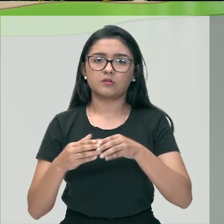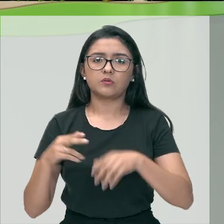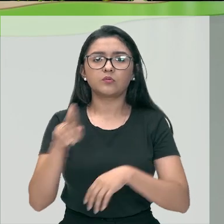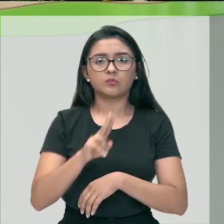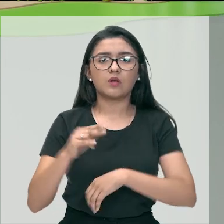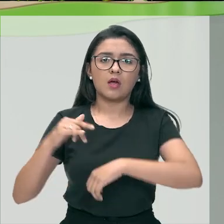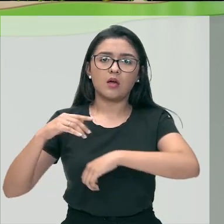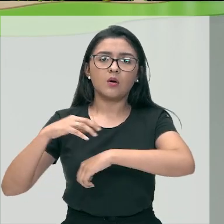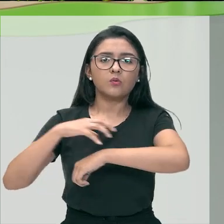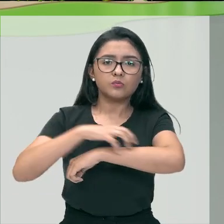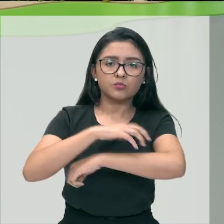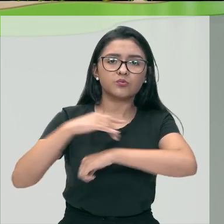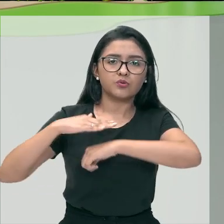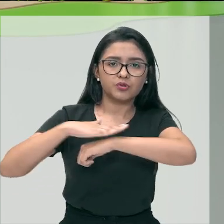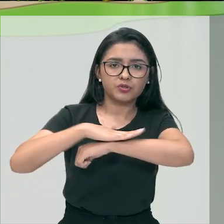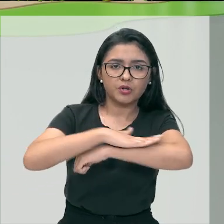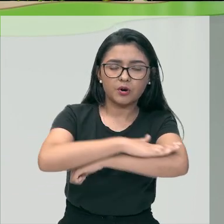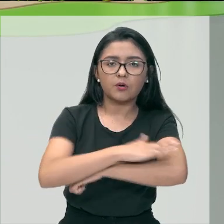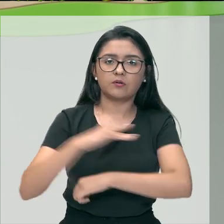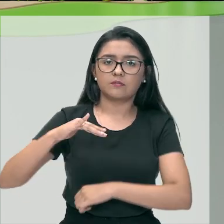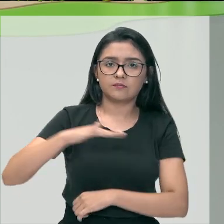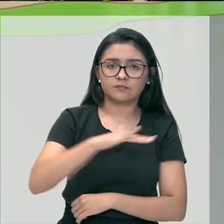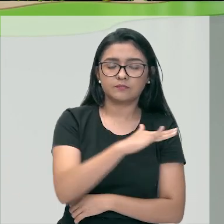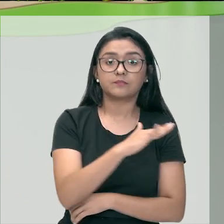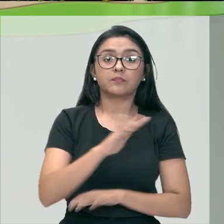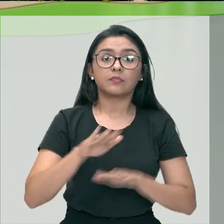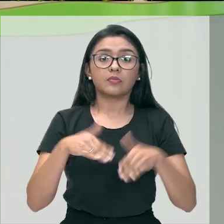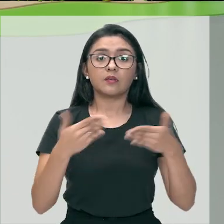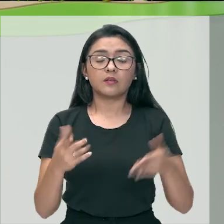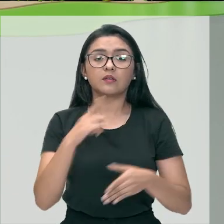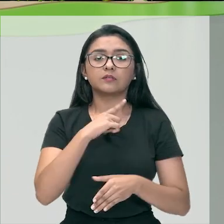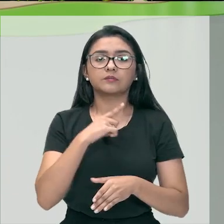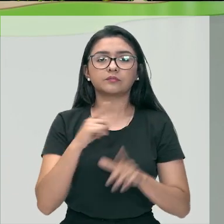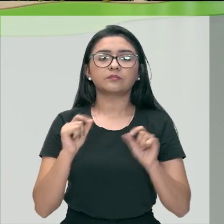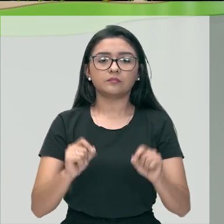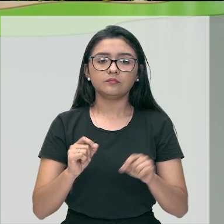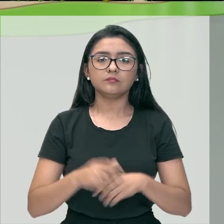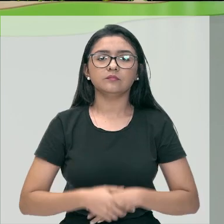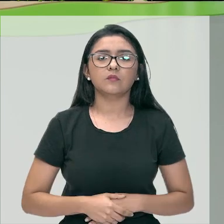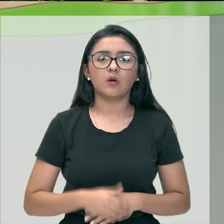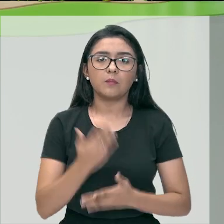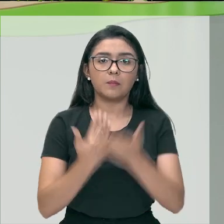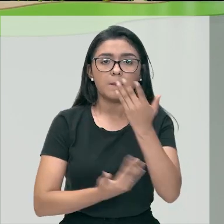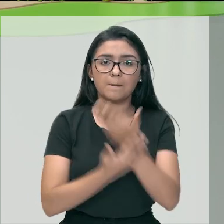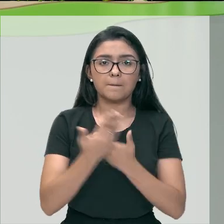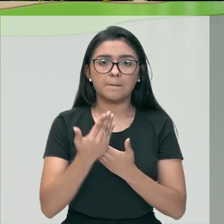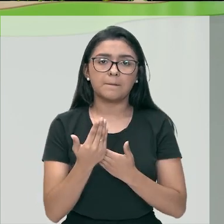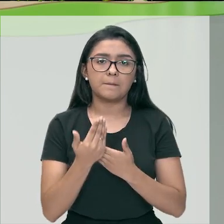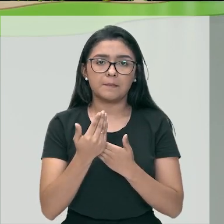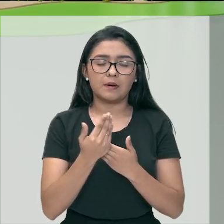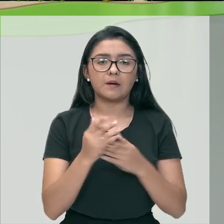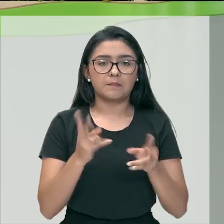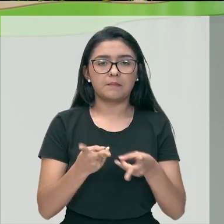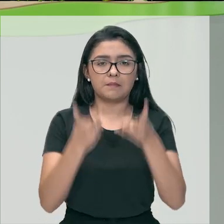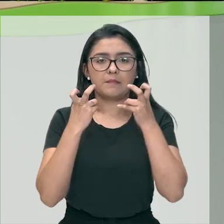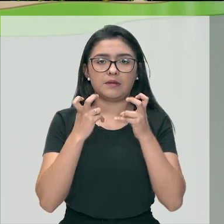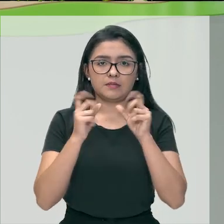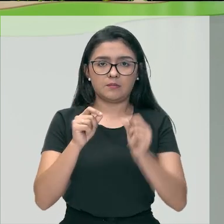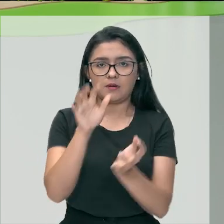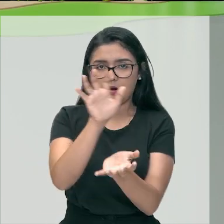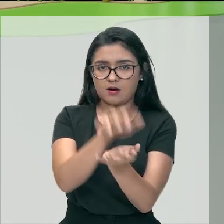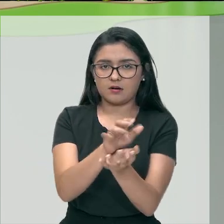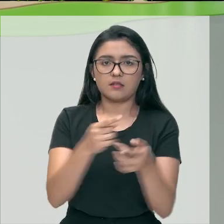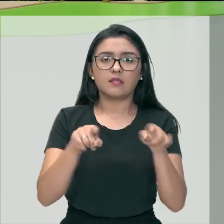pelo chão, né, pelo solo. Esses animais, eles têm os membros mais curtos, né, são membros encurtados, como você pode